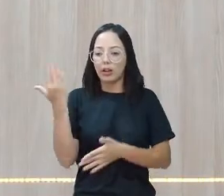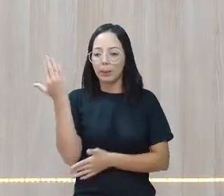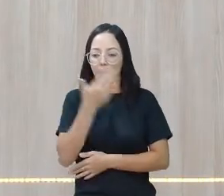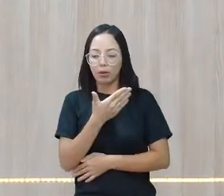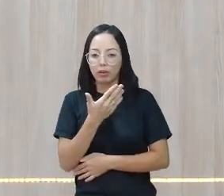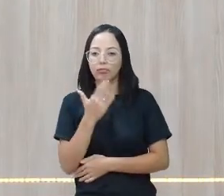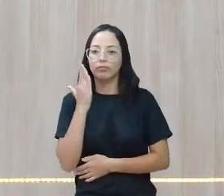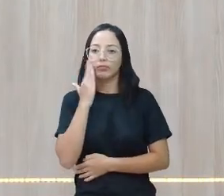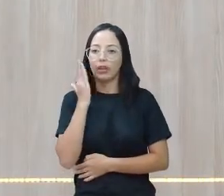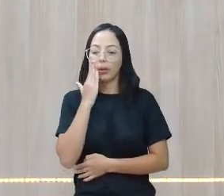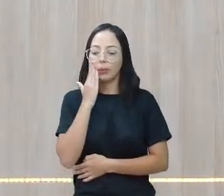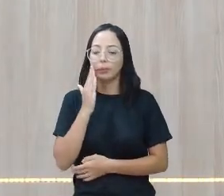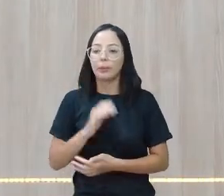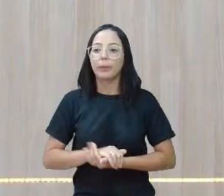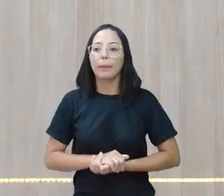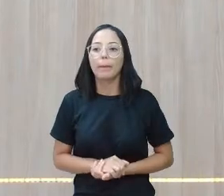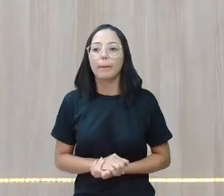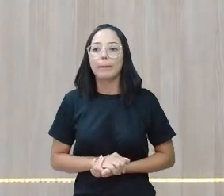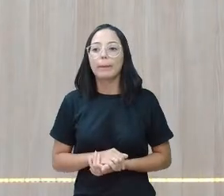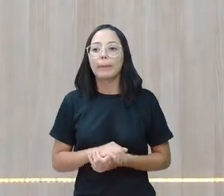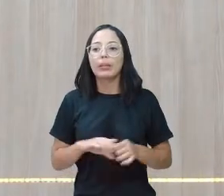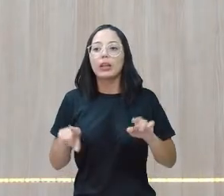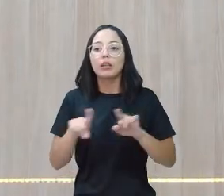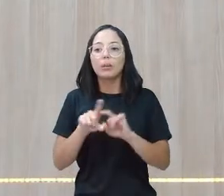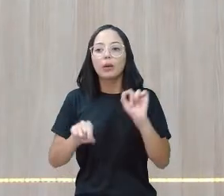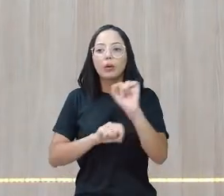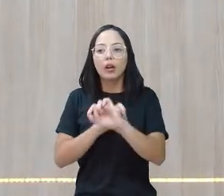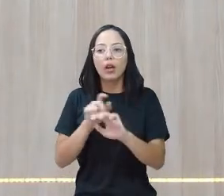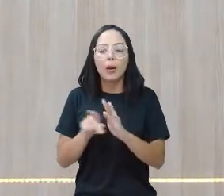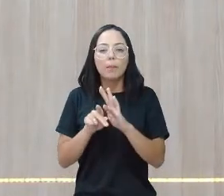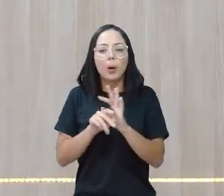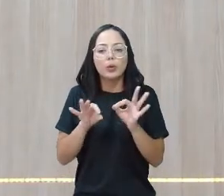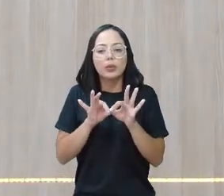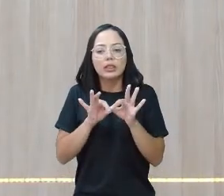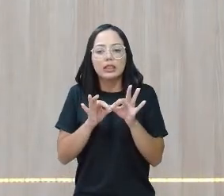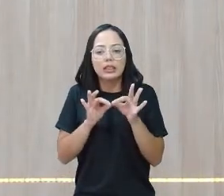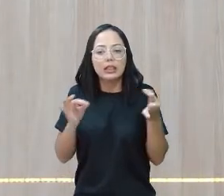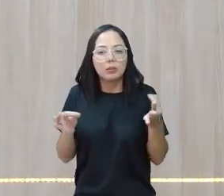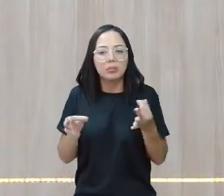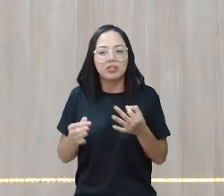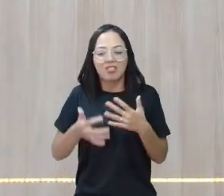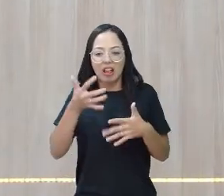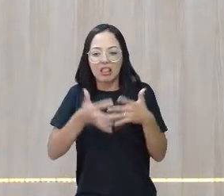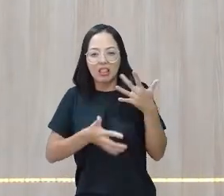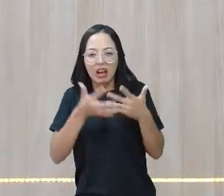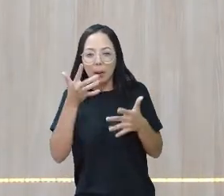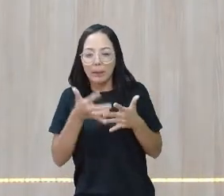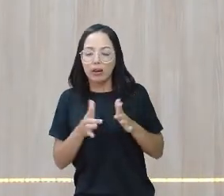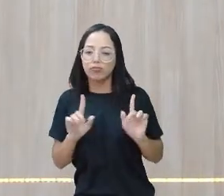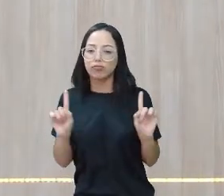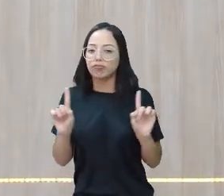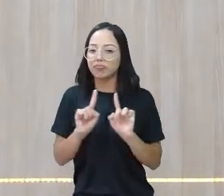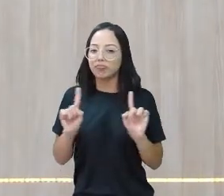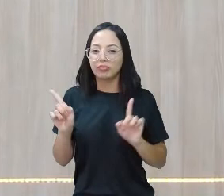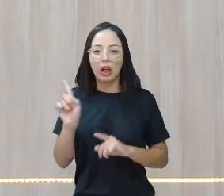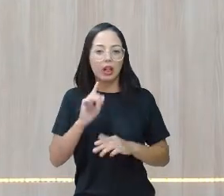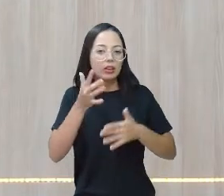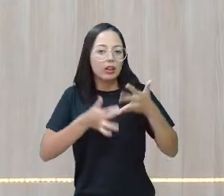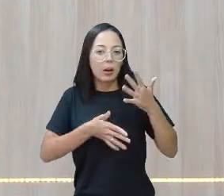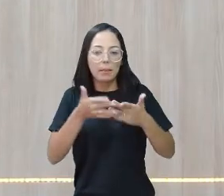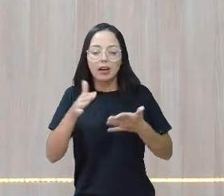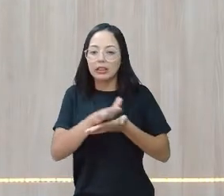isso. Então, outra coisa, ela é discreta, que ela não é uma coisa que incomoda, tá? Ela não